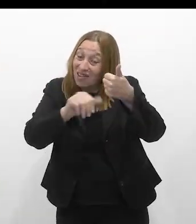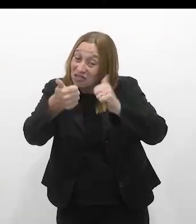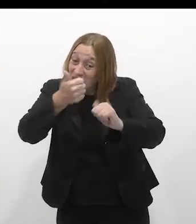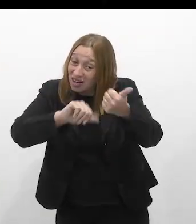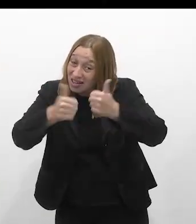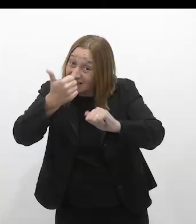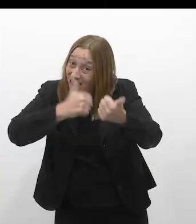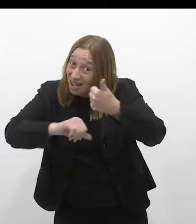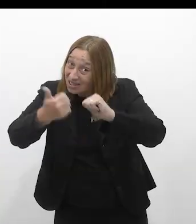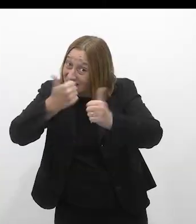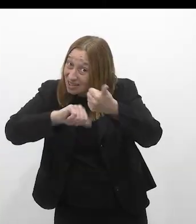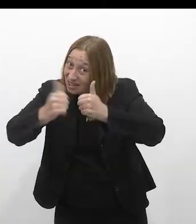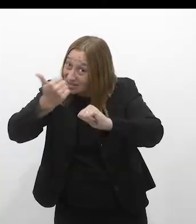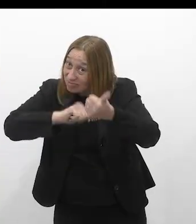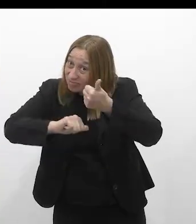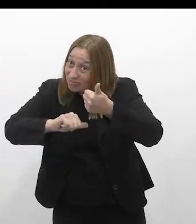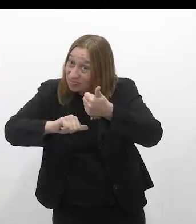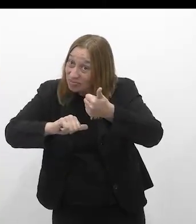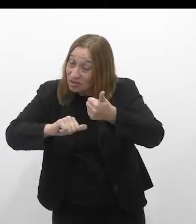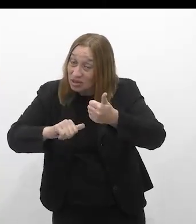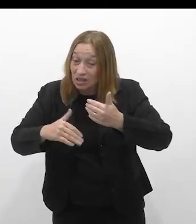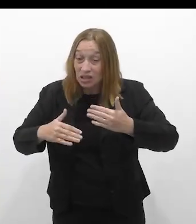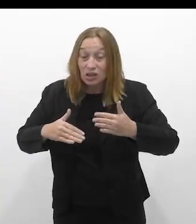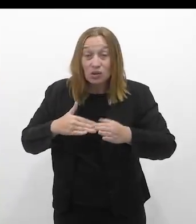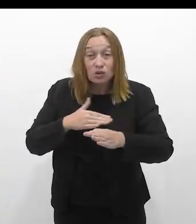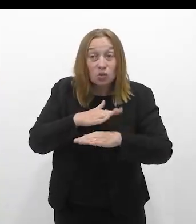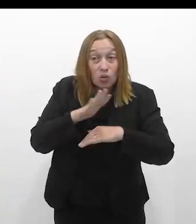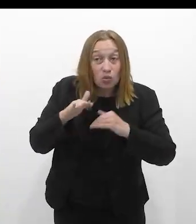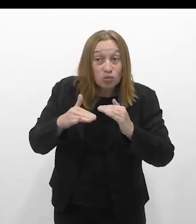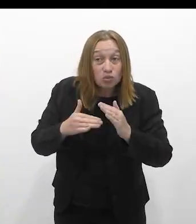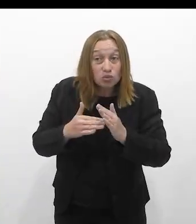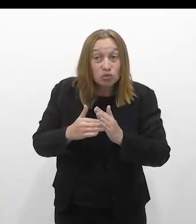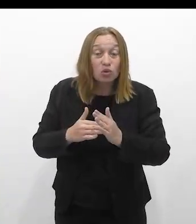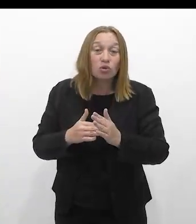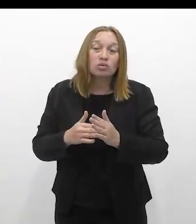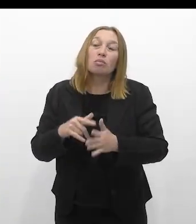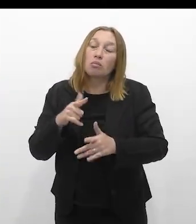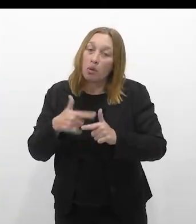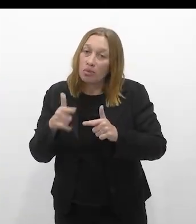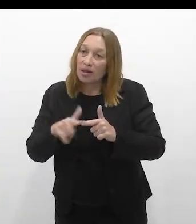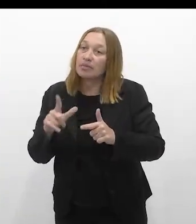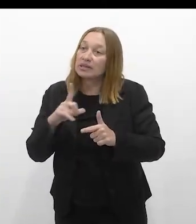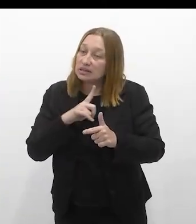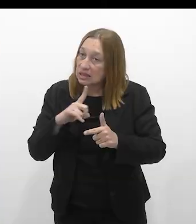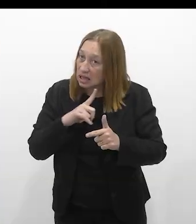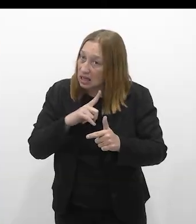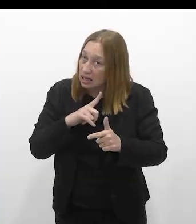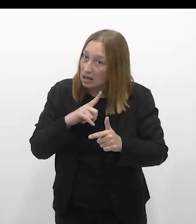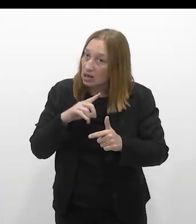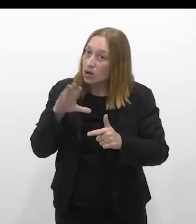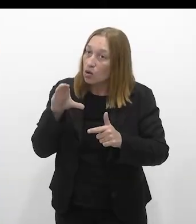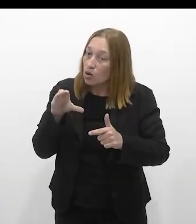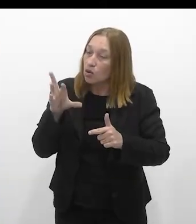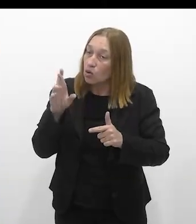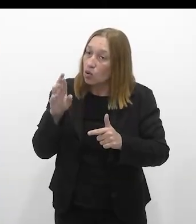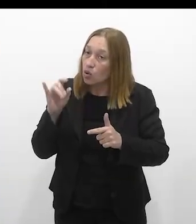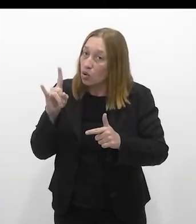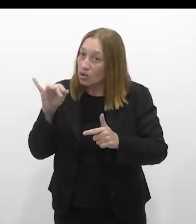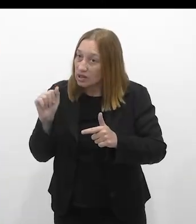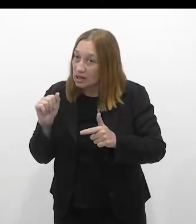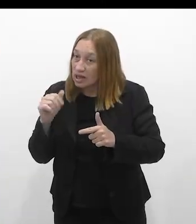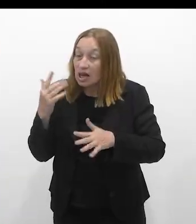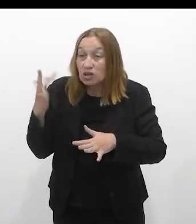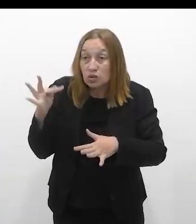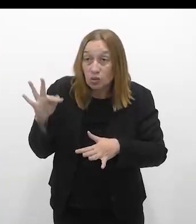vista e tratada como um todo. Ela tem um problema da dor crônica que precisa ser